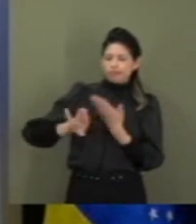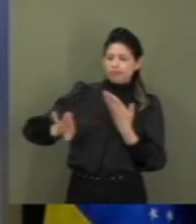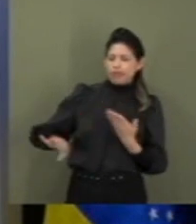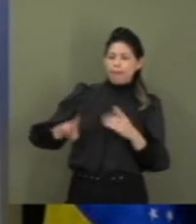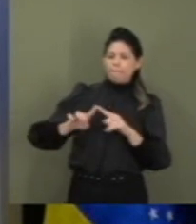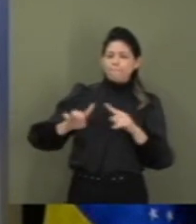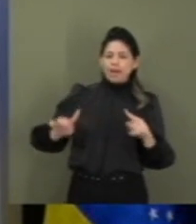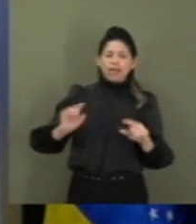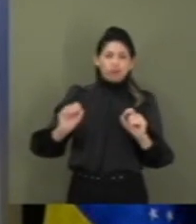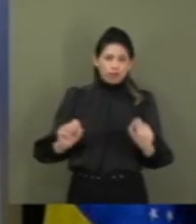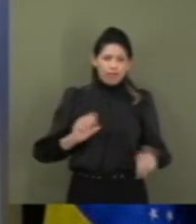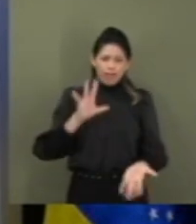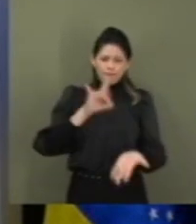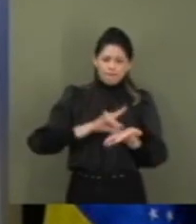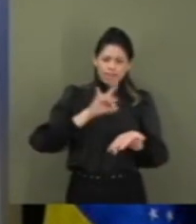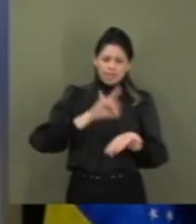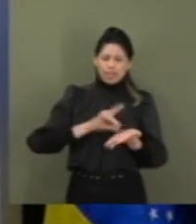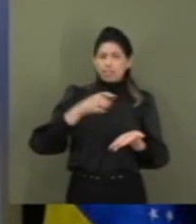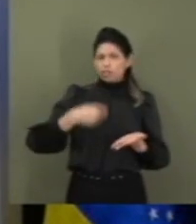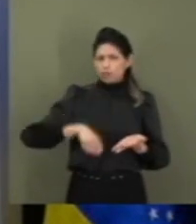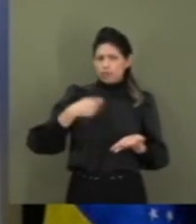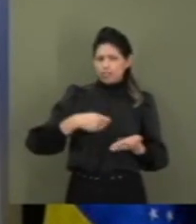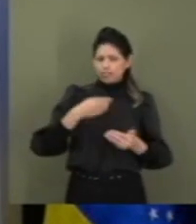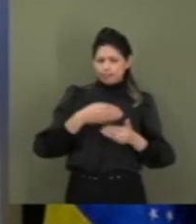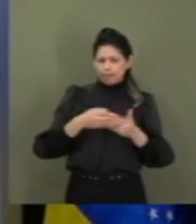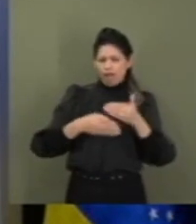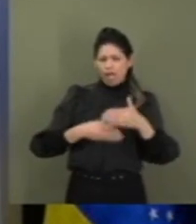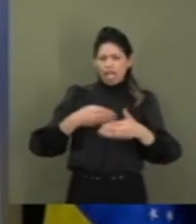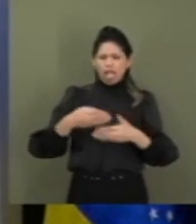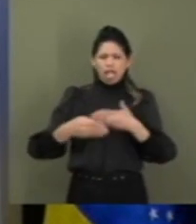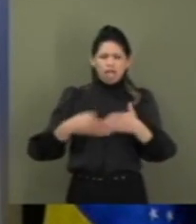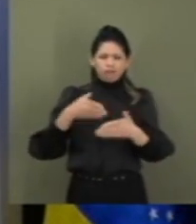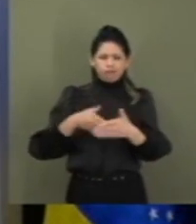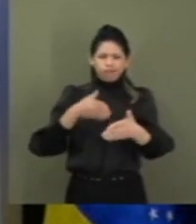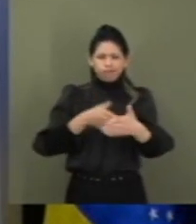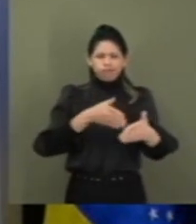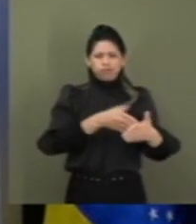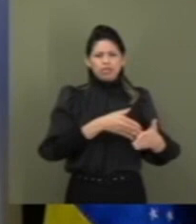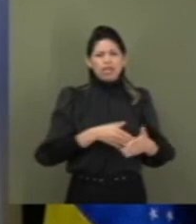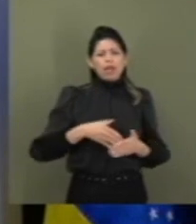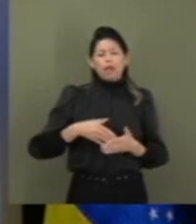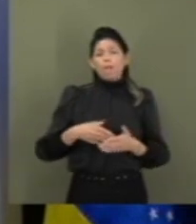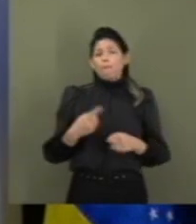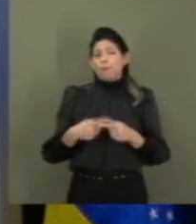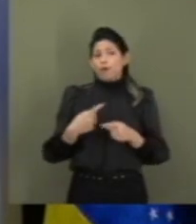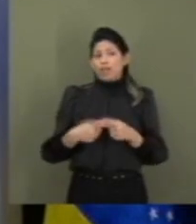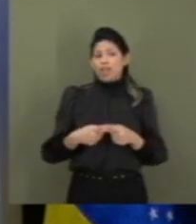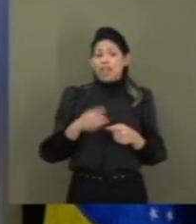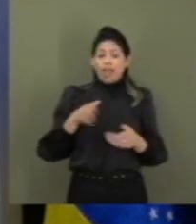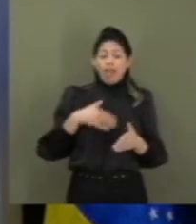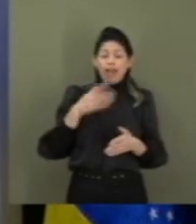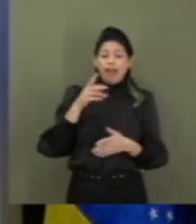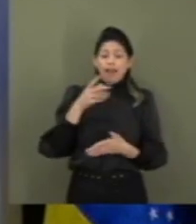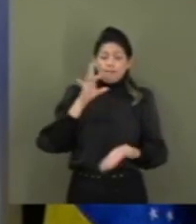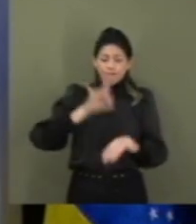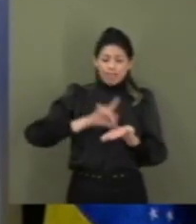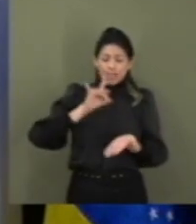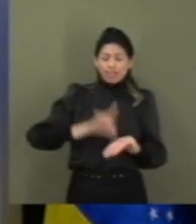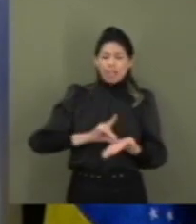a honestidade não consegue chegar até lá. A verdade